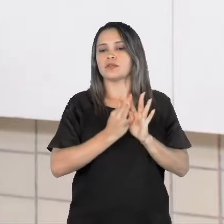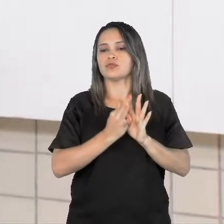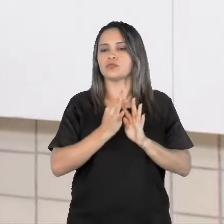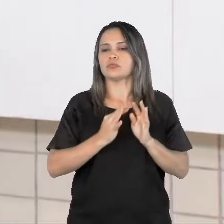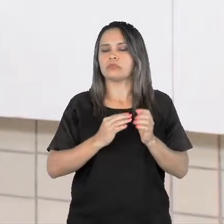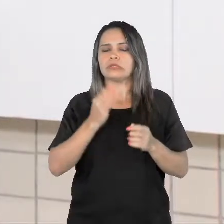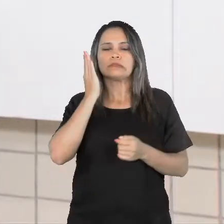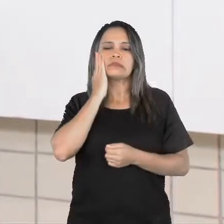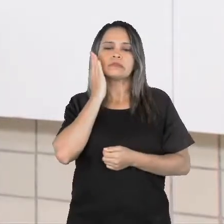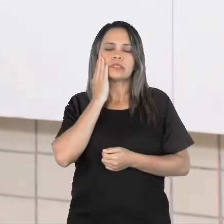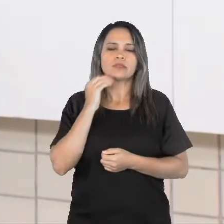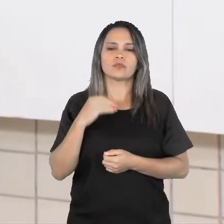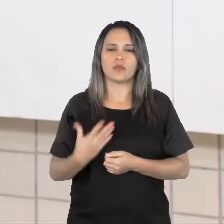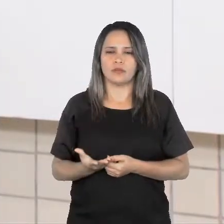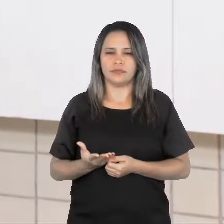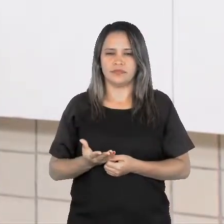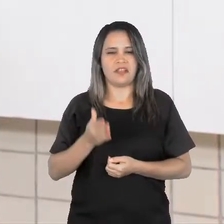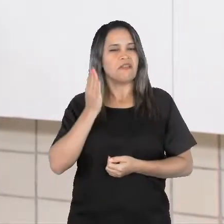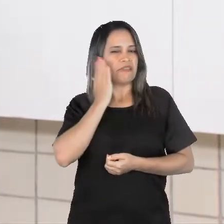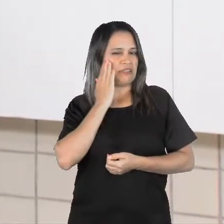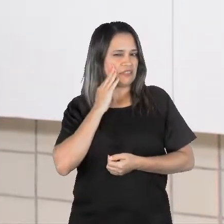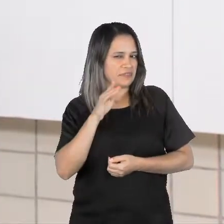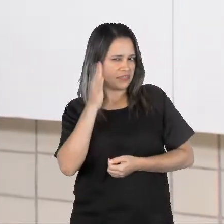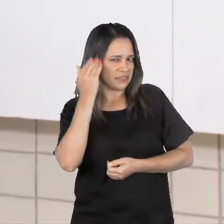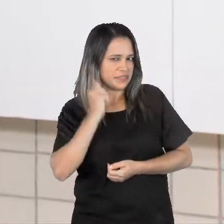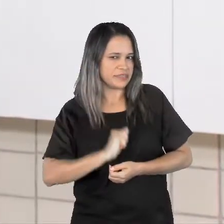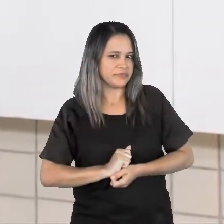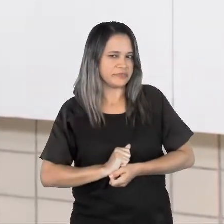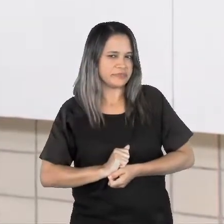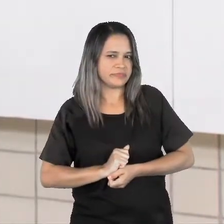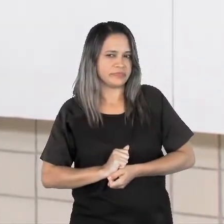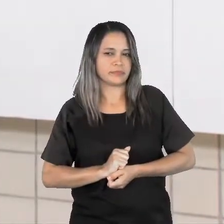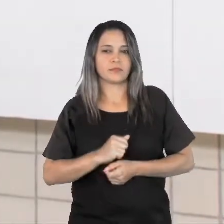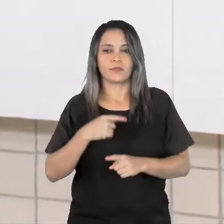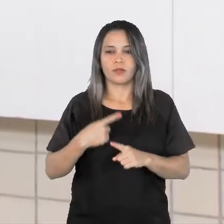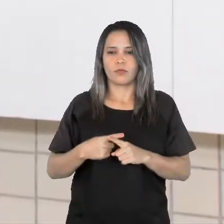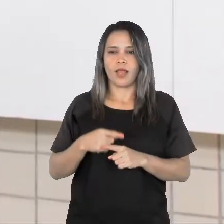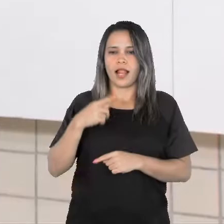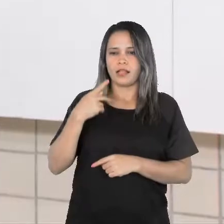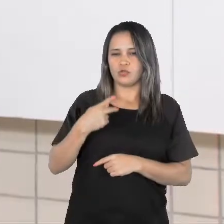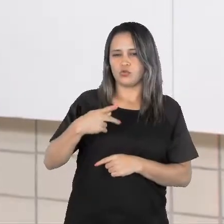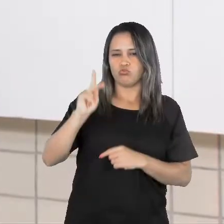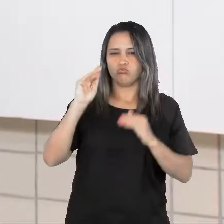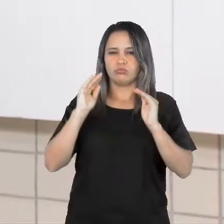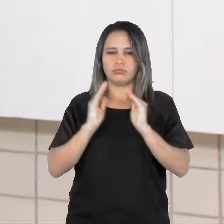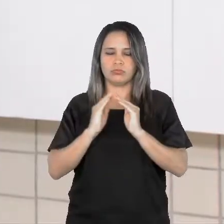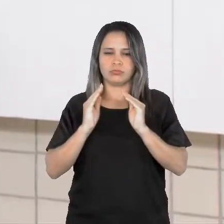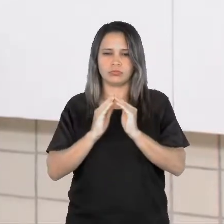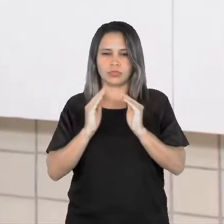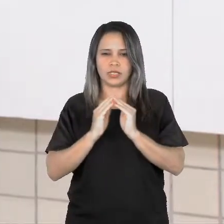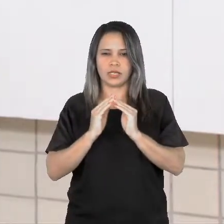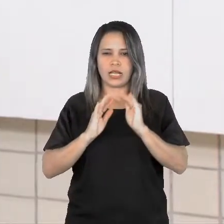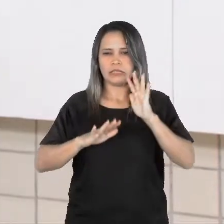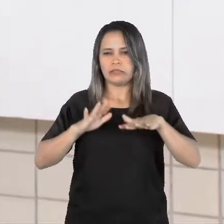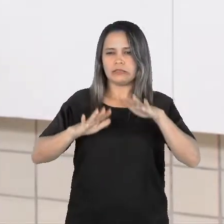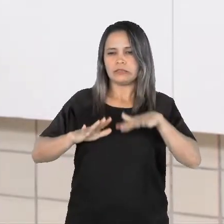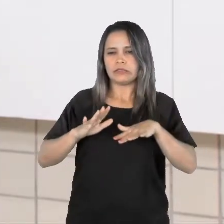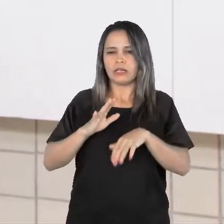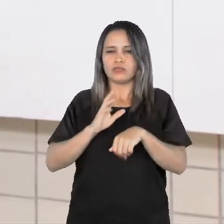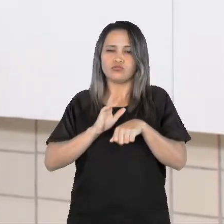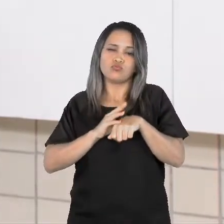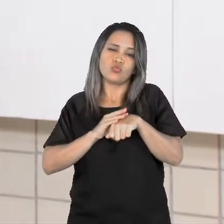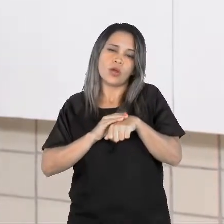sabe? Eu sei que você sabe. Porque você lá na sua casa, quando você está assim meio dodóizinho um pouquinho,